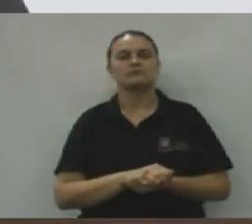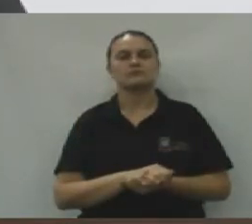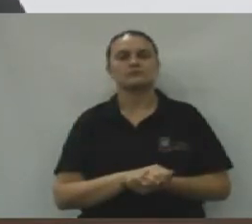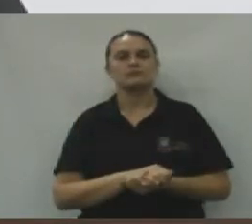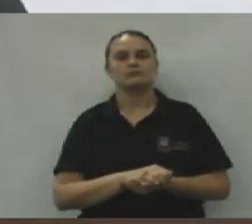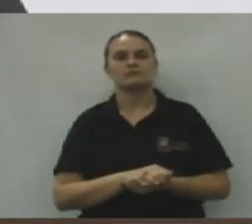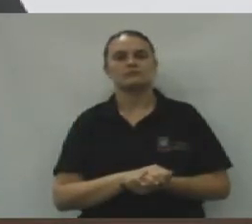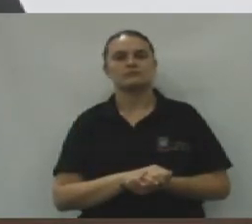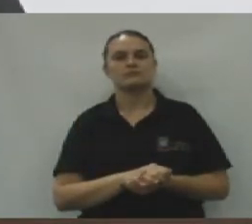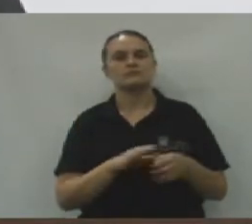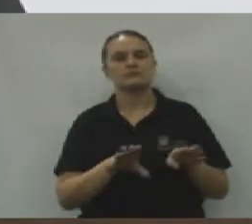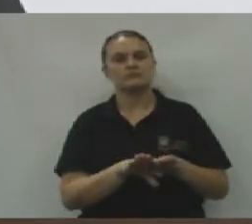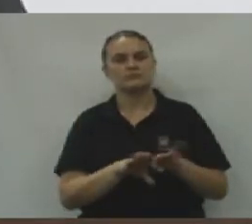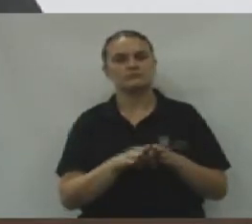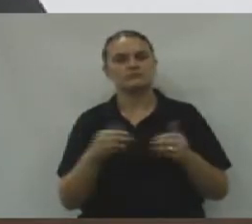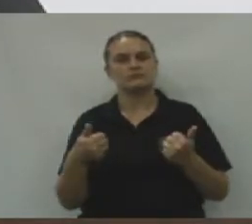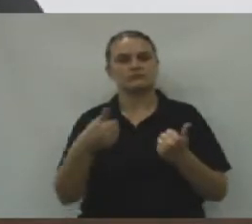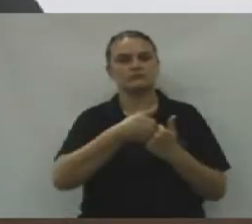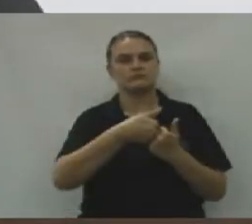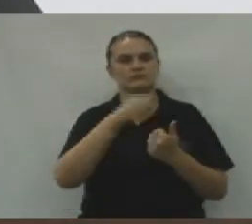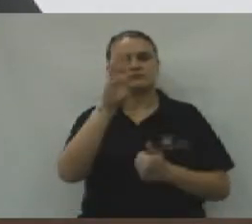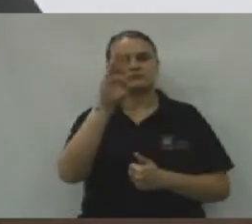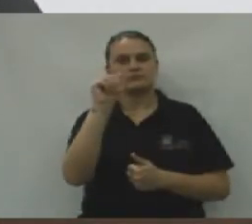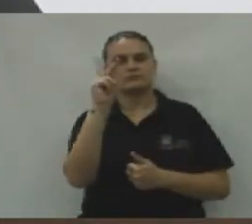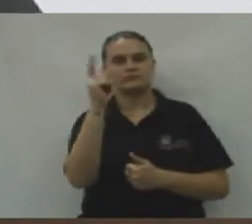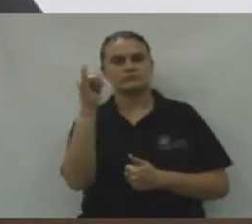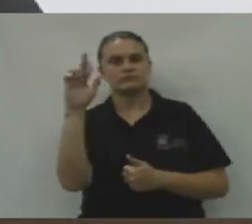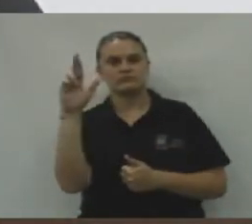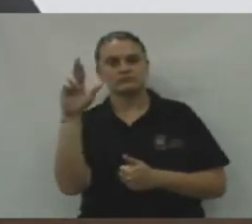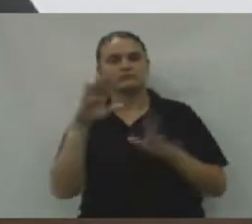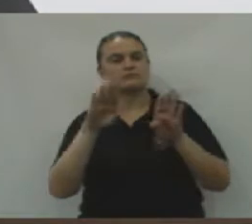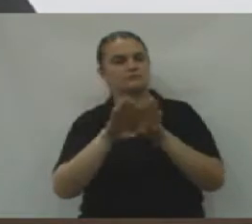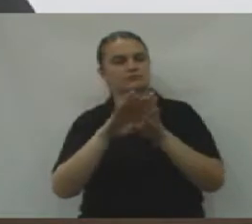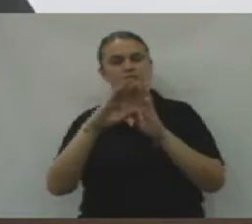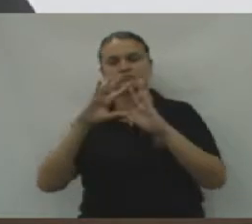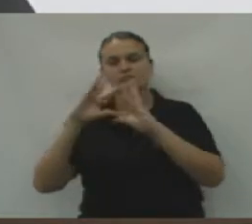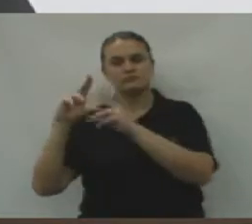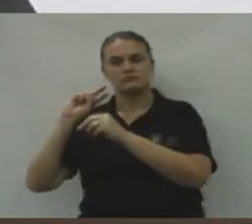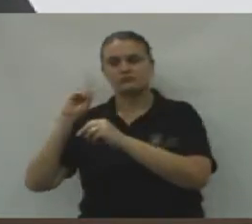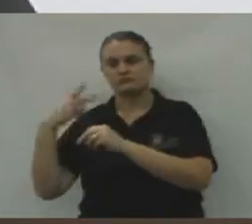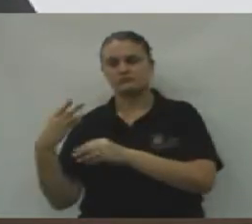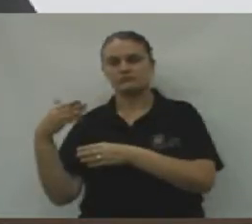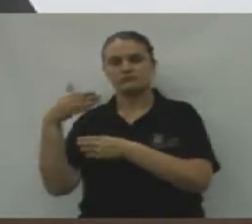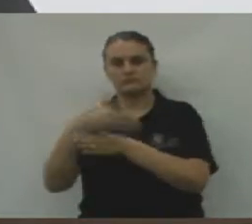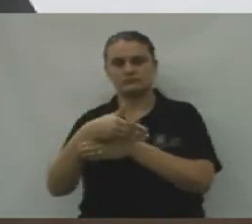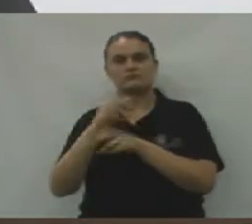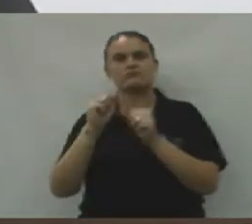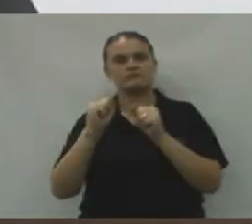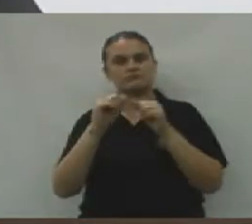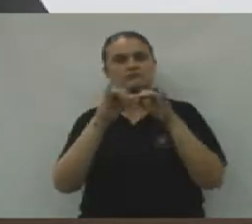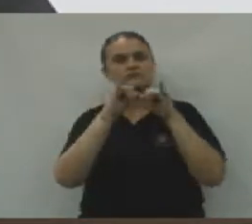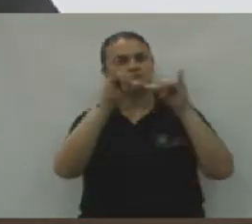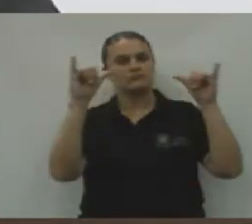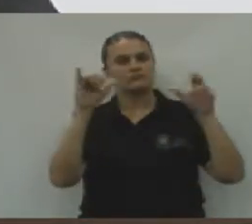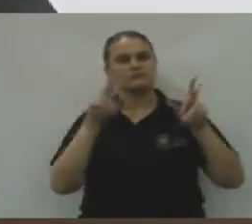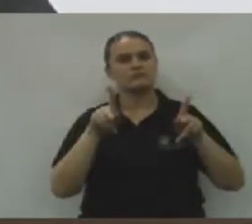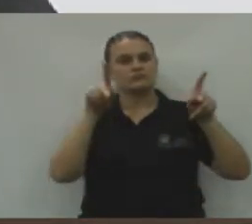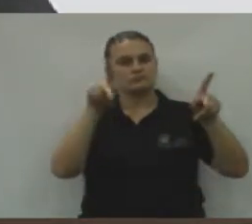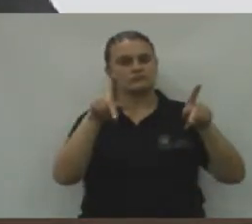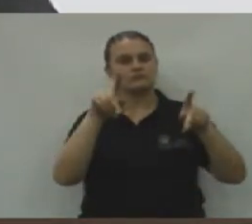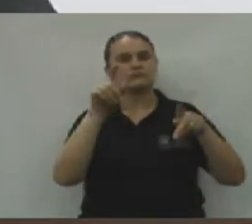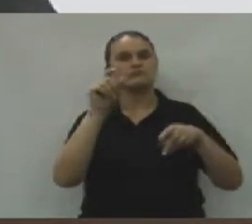Santin Roveda e também do vice, o Bashir Abbas, e todos esses vereadores presentes, para poder dar esse retorno para a